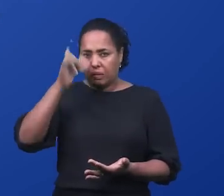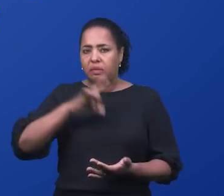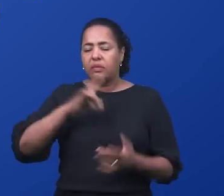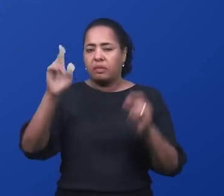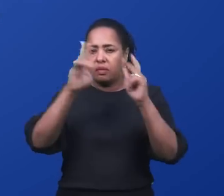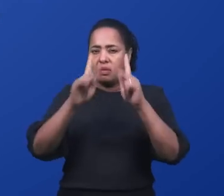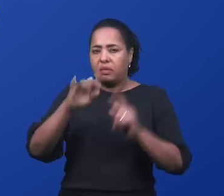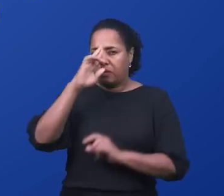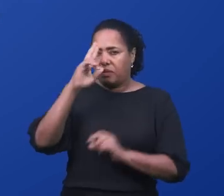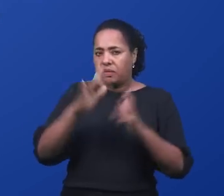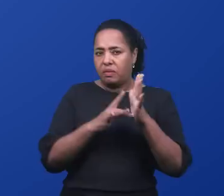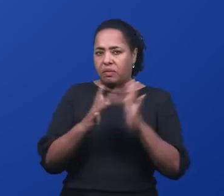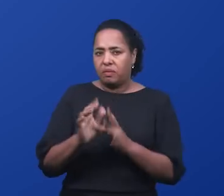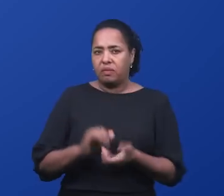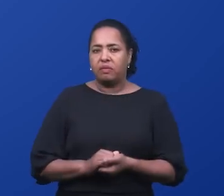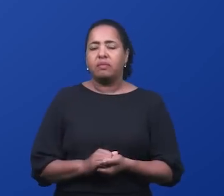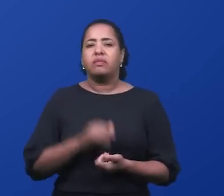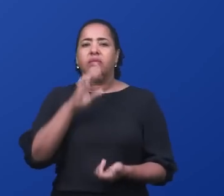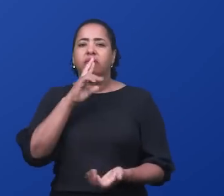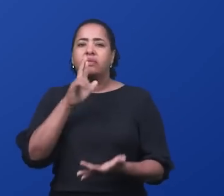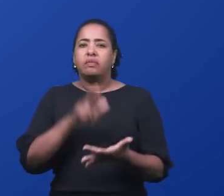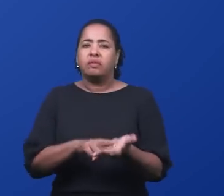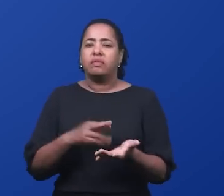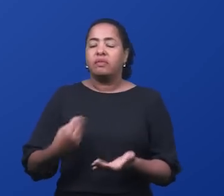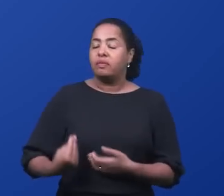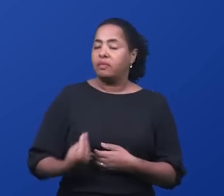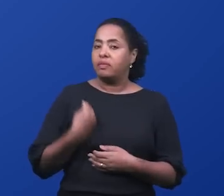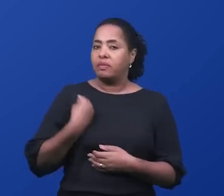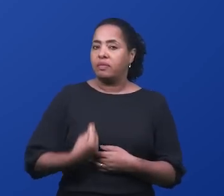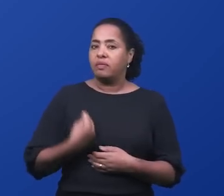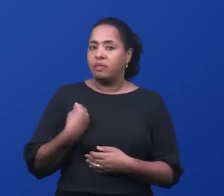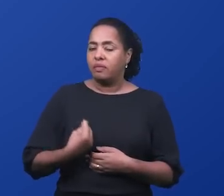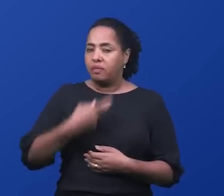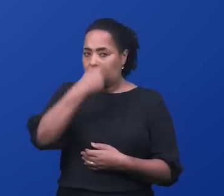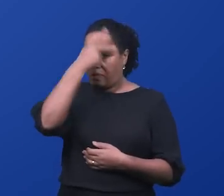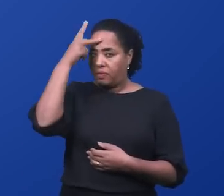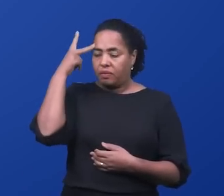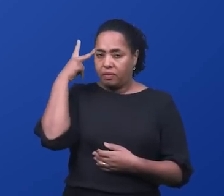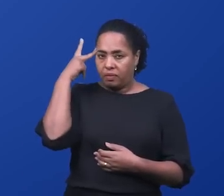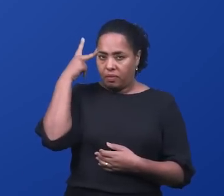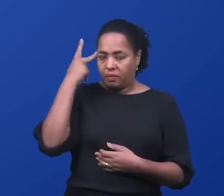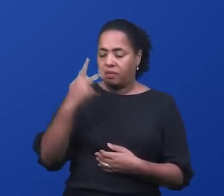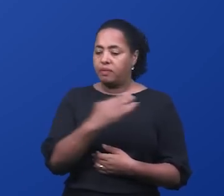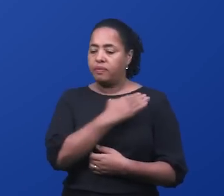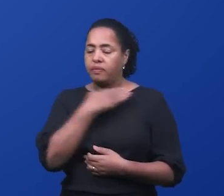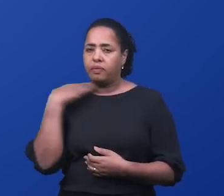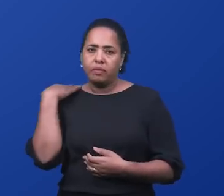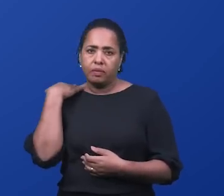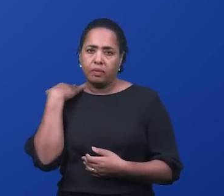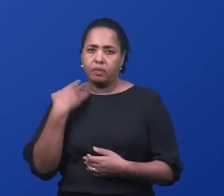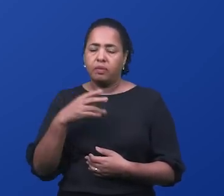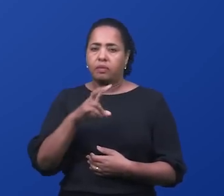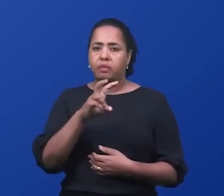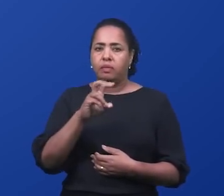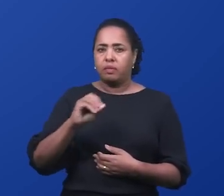A paz do Senhor Jesus. O resultado na vida daquelas pessoas foi a morte